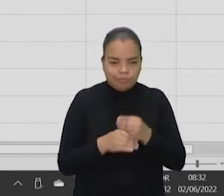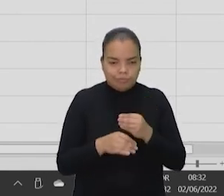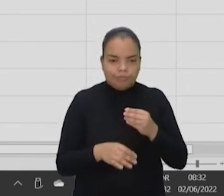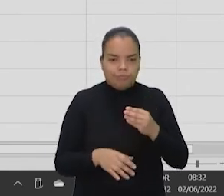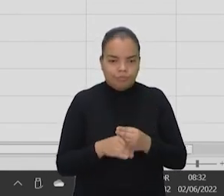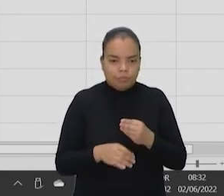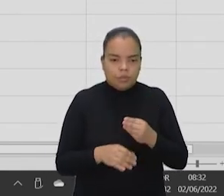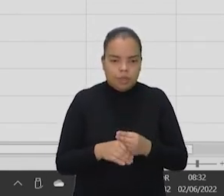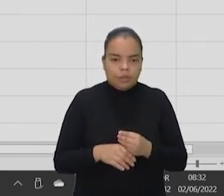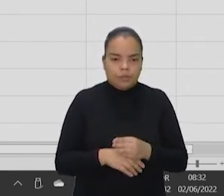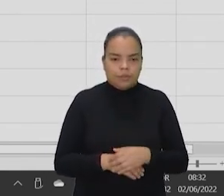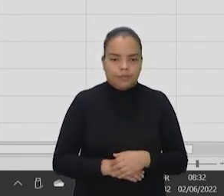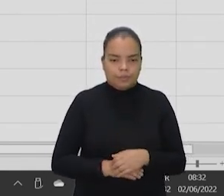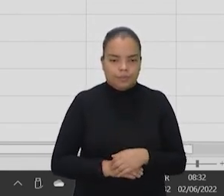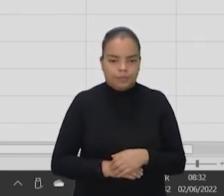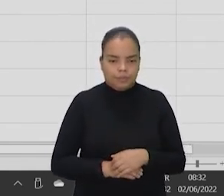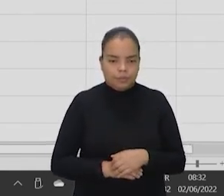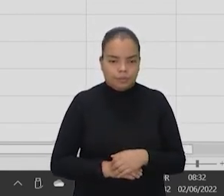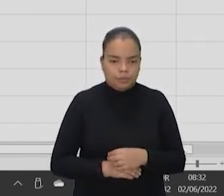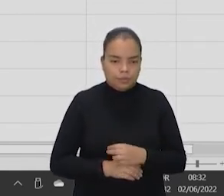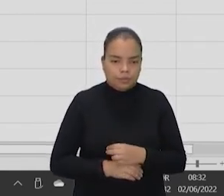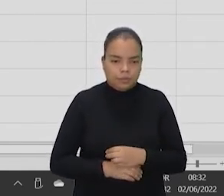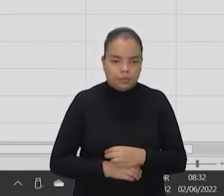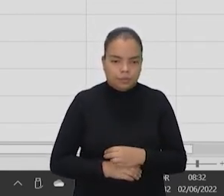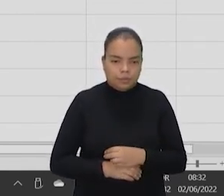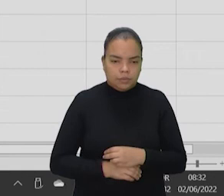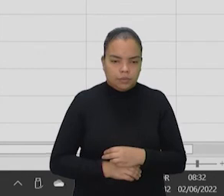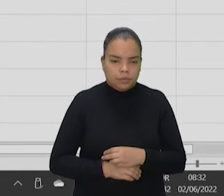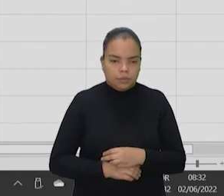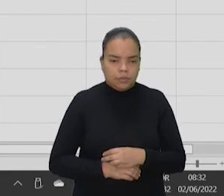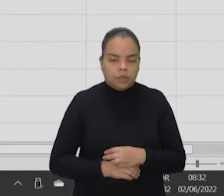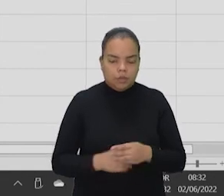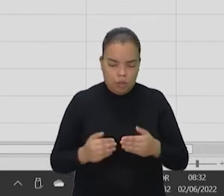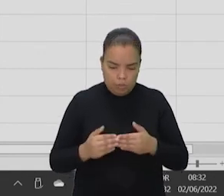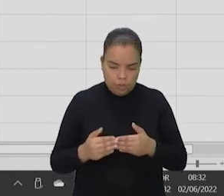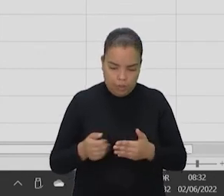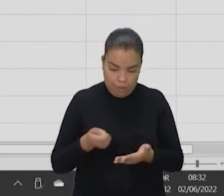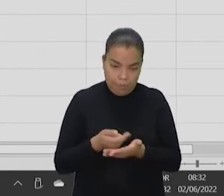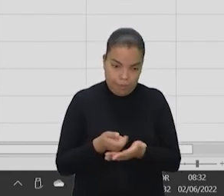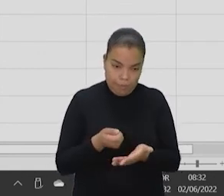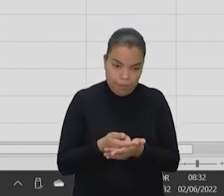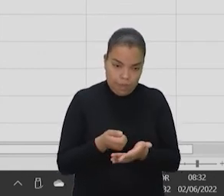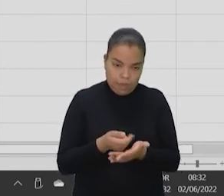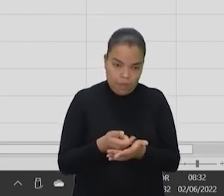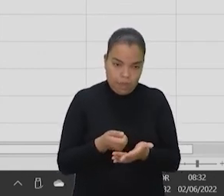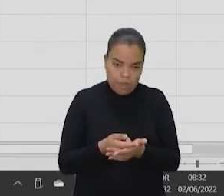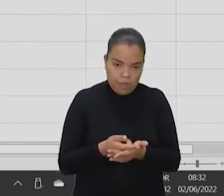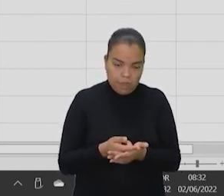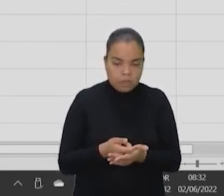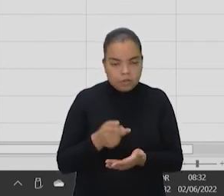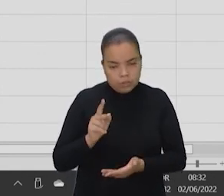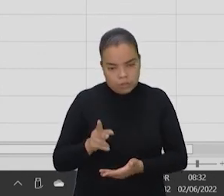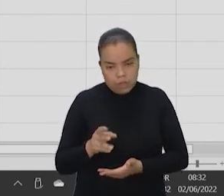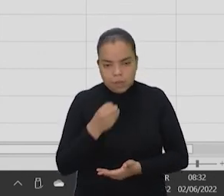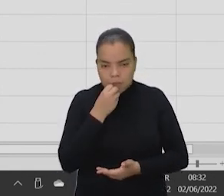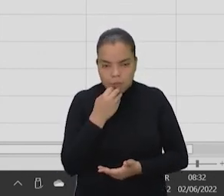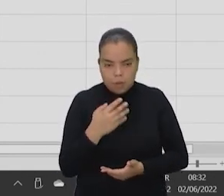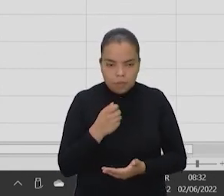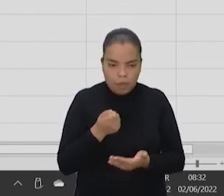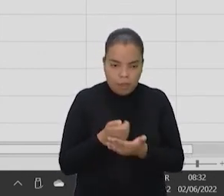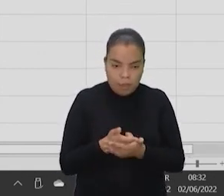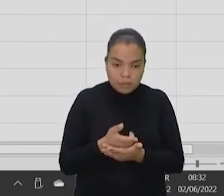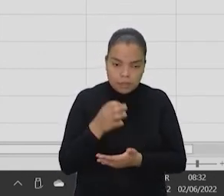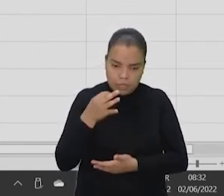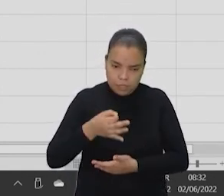já não consegue mais pagar, porque fica muito grande esse aumento. Então é bom sempre você pagar a conta em dia. Vamos fazer um gráfico